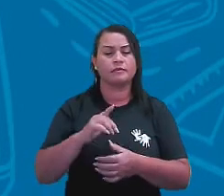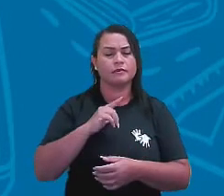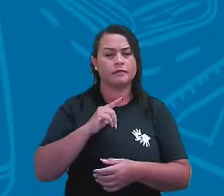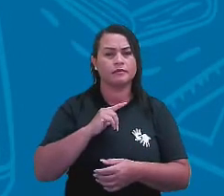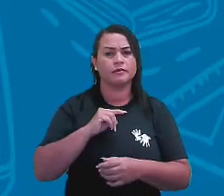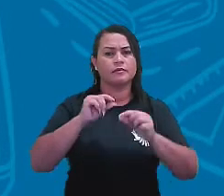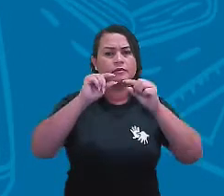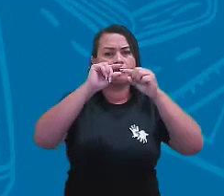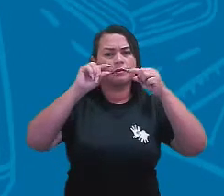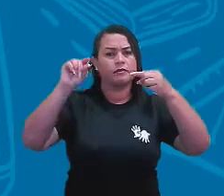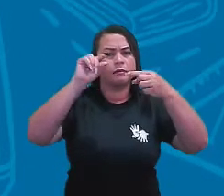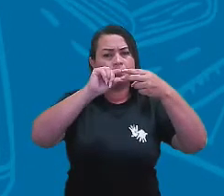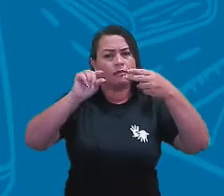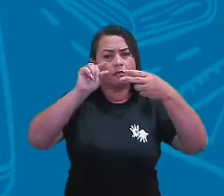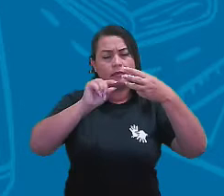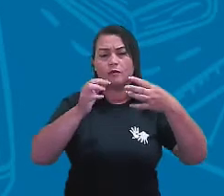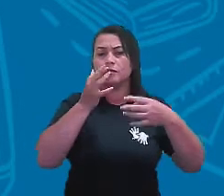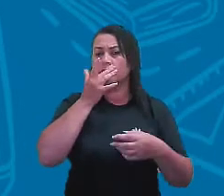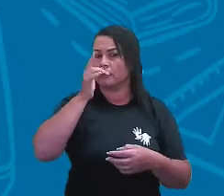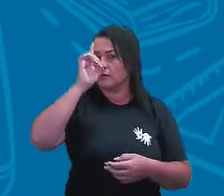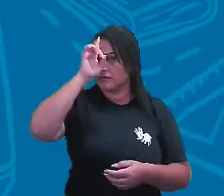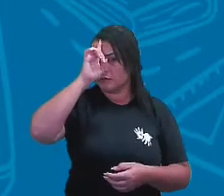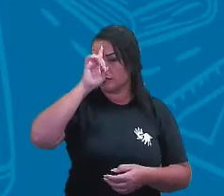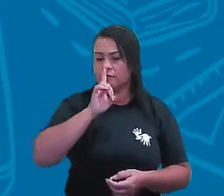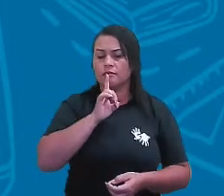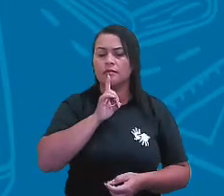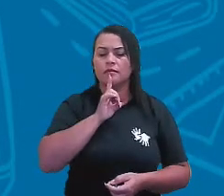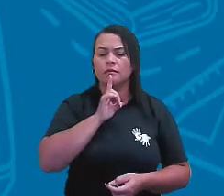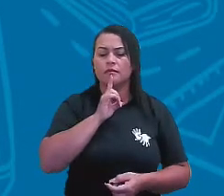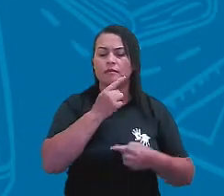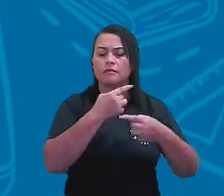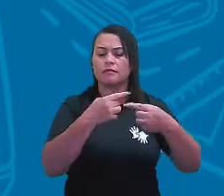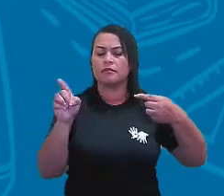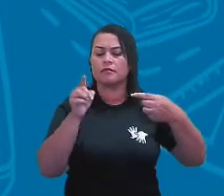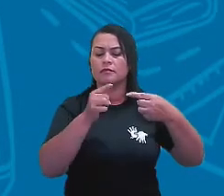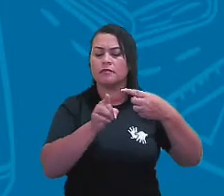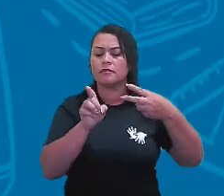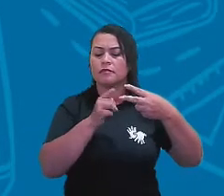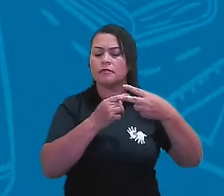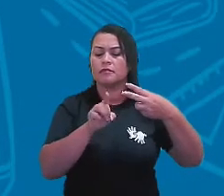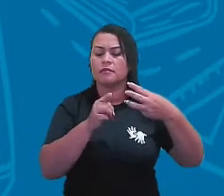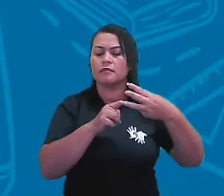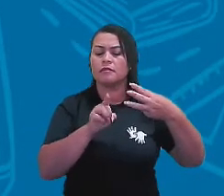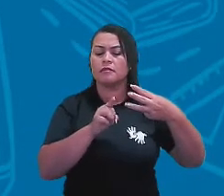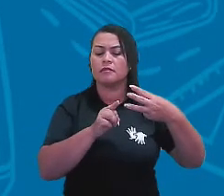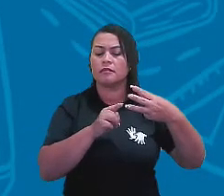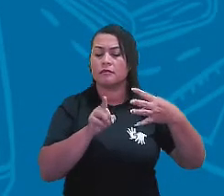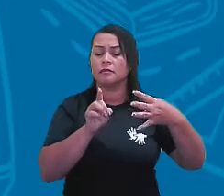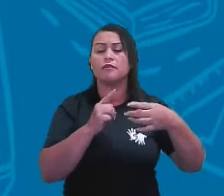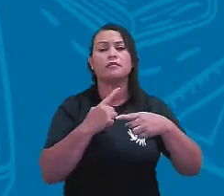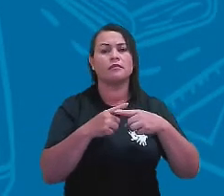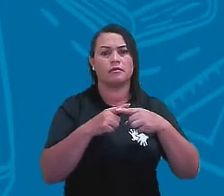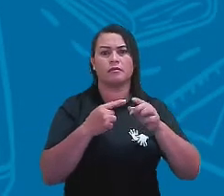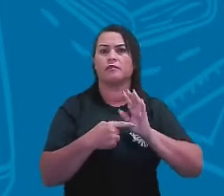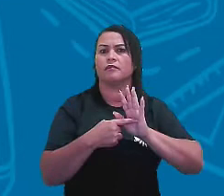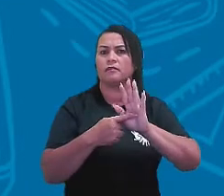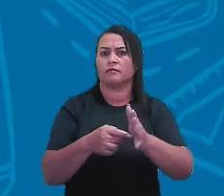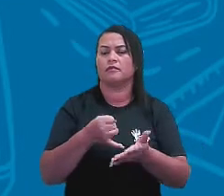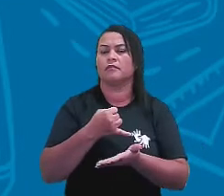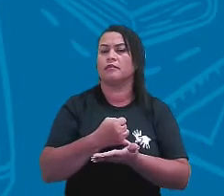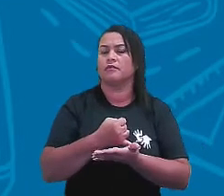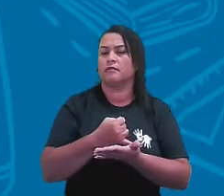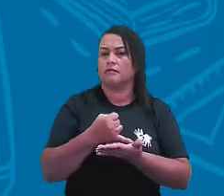aí destacado essa parte em amarelo. Essa parte em amarelo mostra aí que é a introdução. é lá